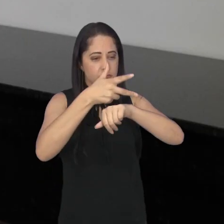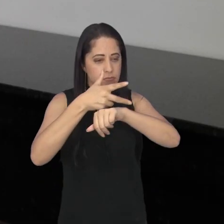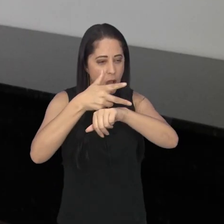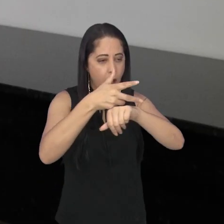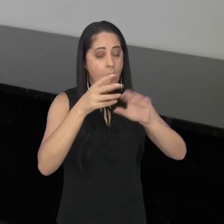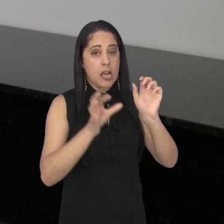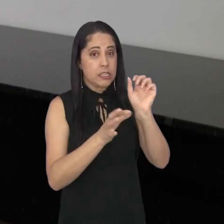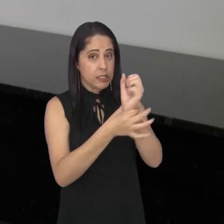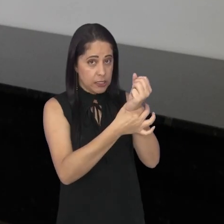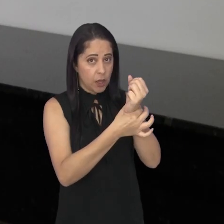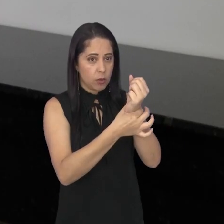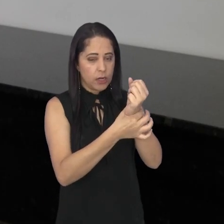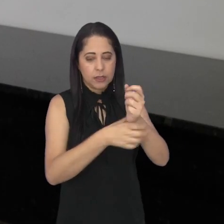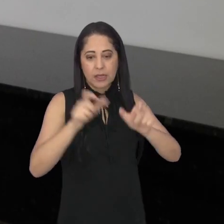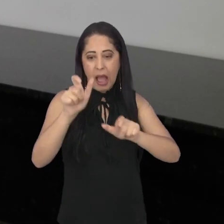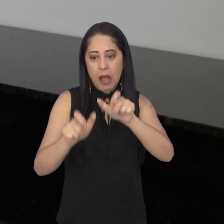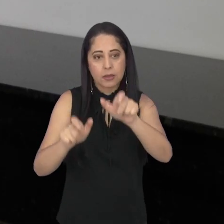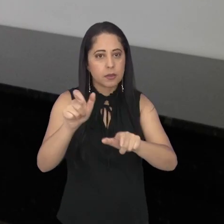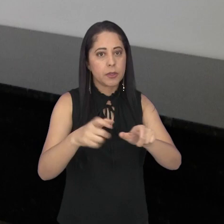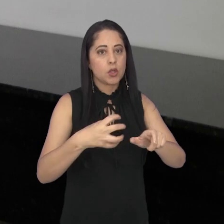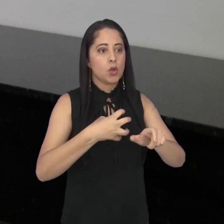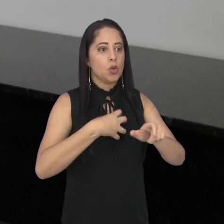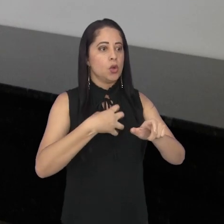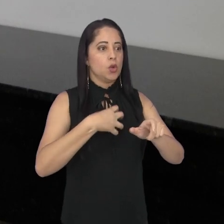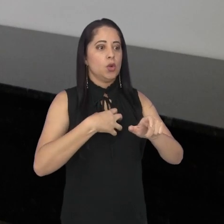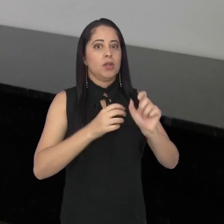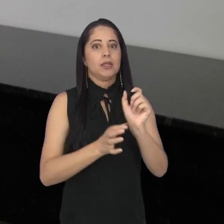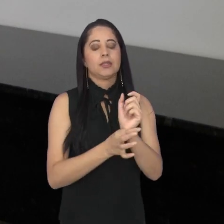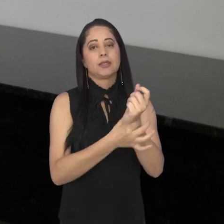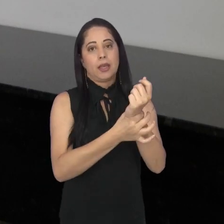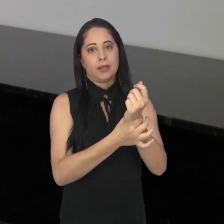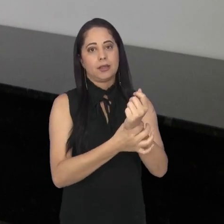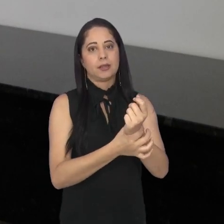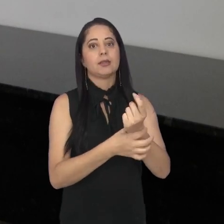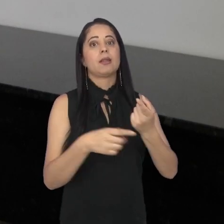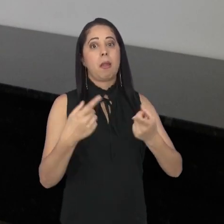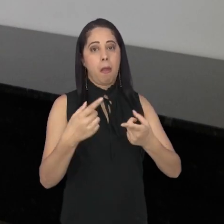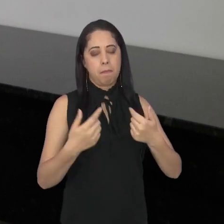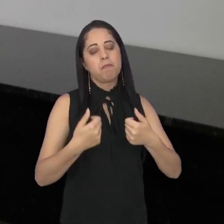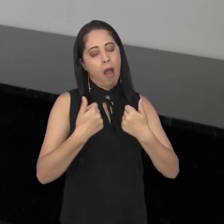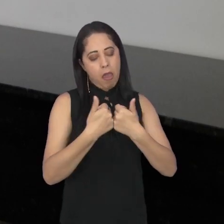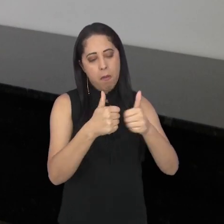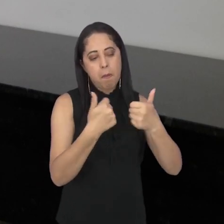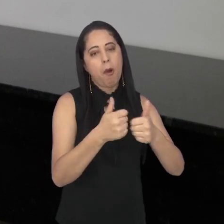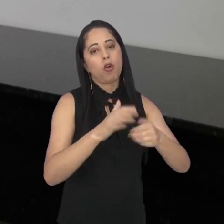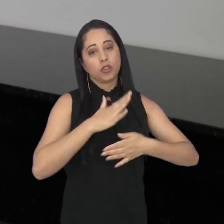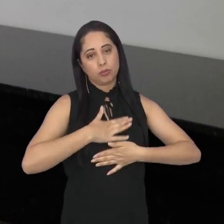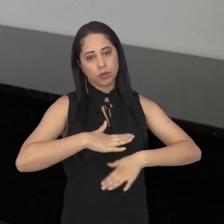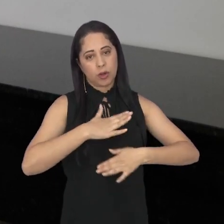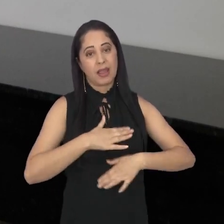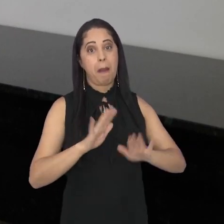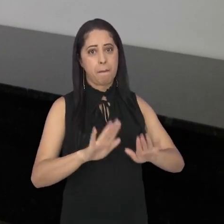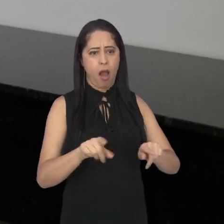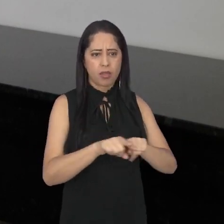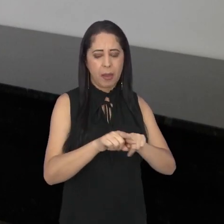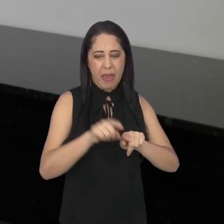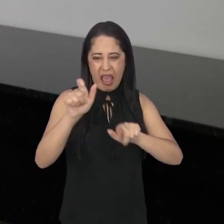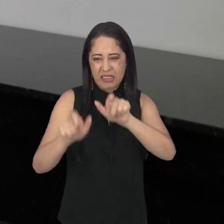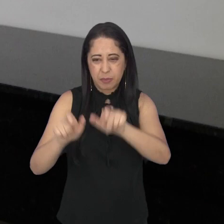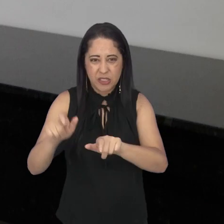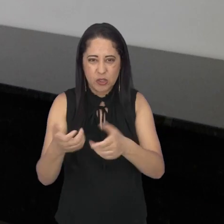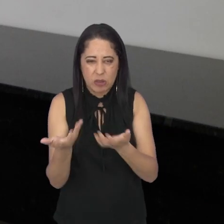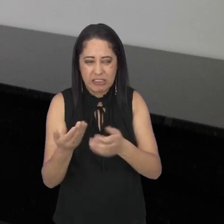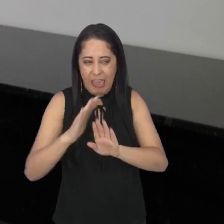há um sistema de segurança, a sensação de segurança é muito maior por quem utiliza o transporte público, mas